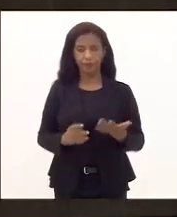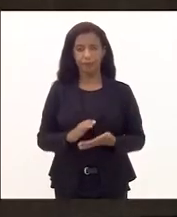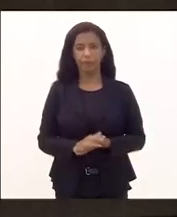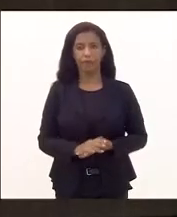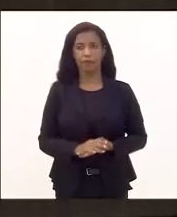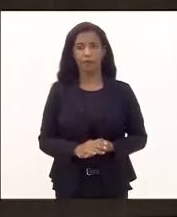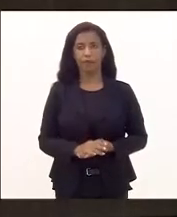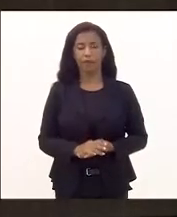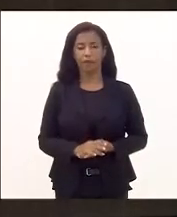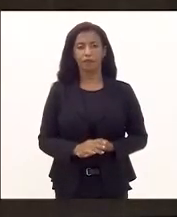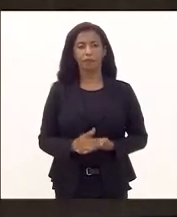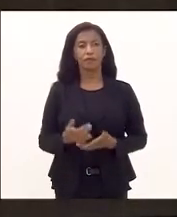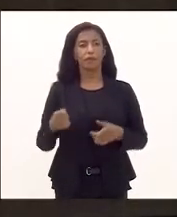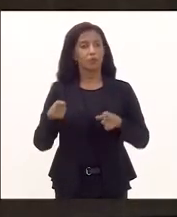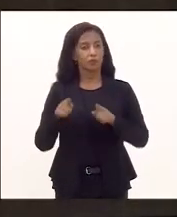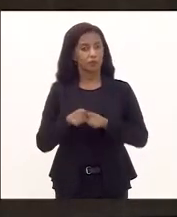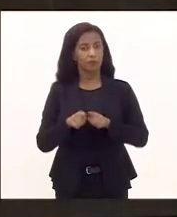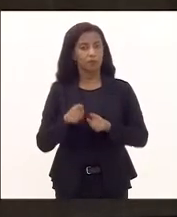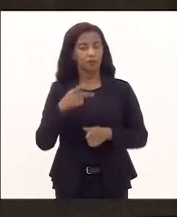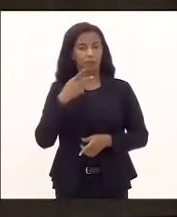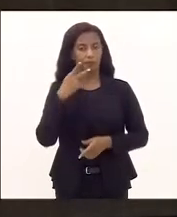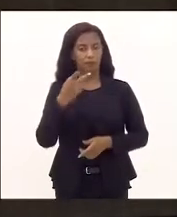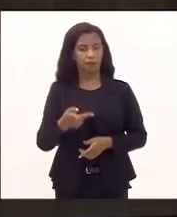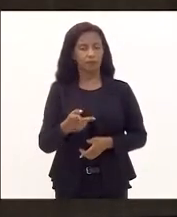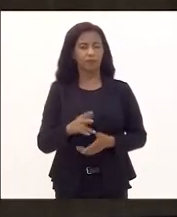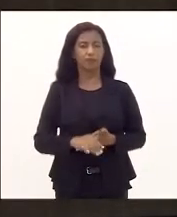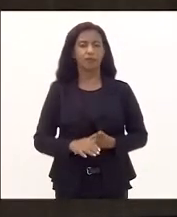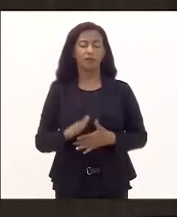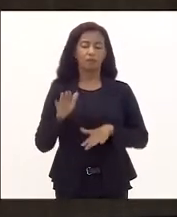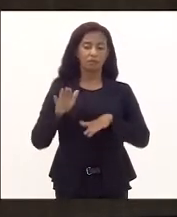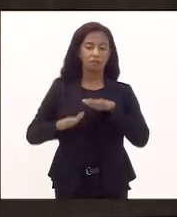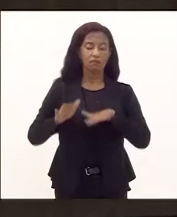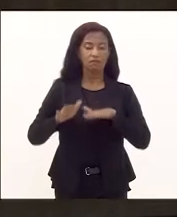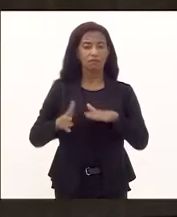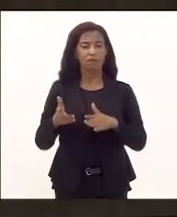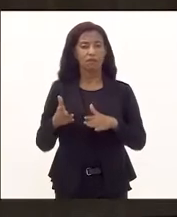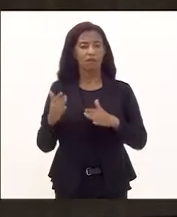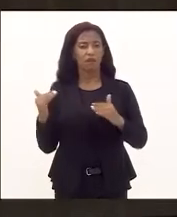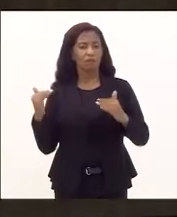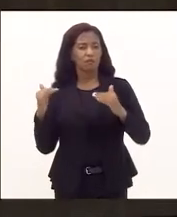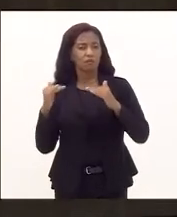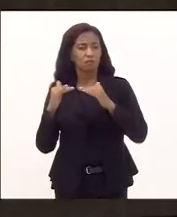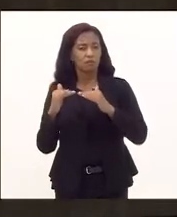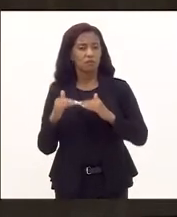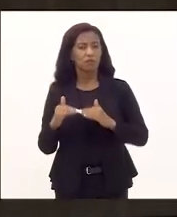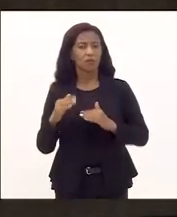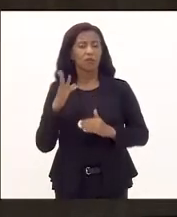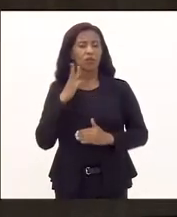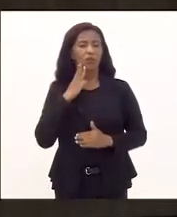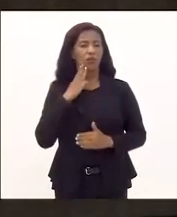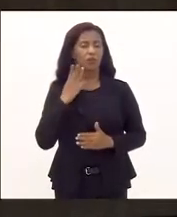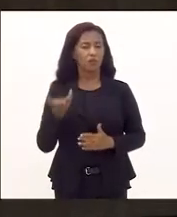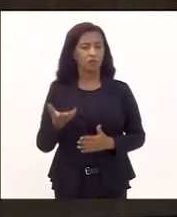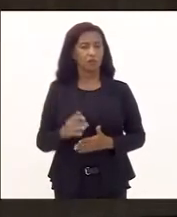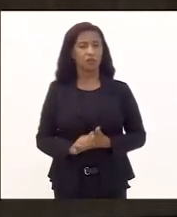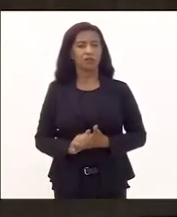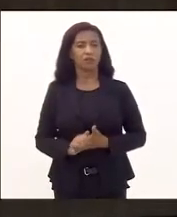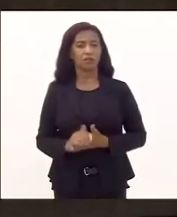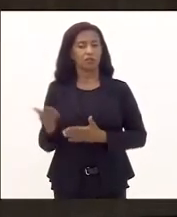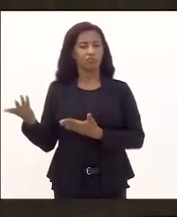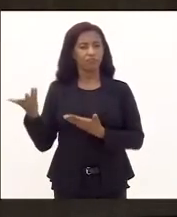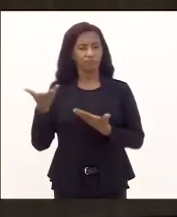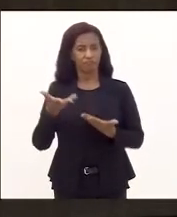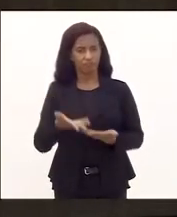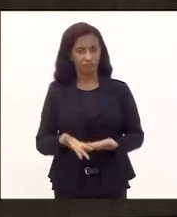pedi a palavra também para talvez falar no mesmo sentido que o deputado Valdec, né, de